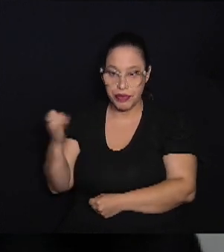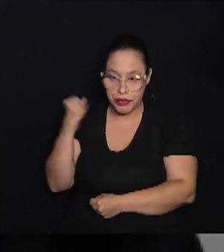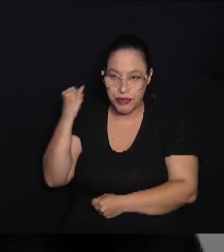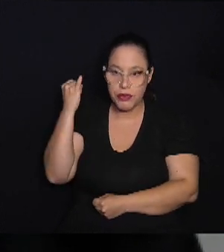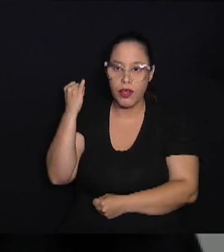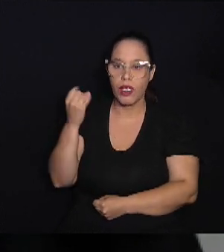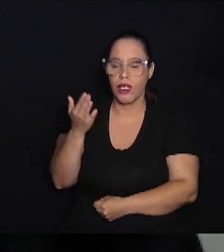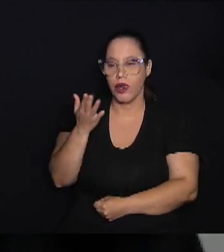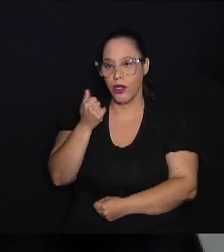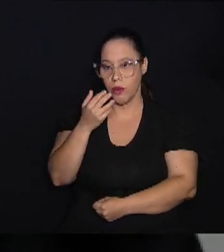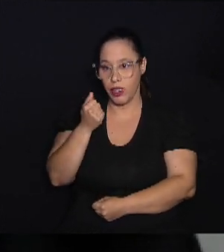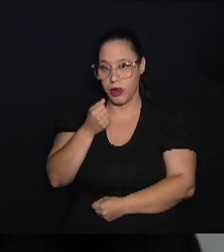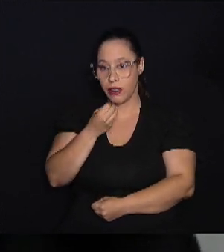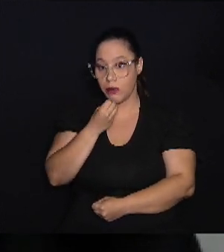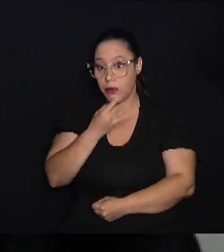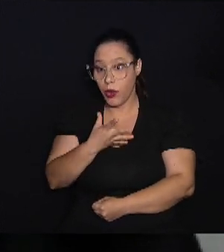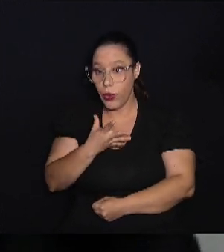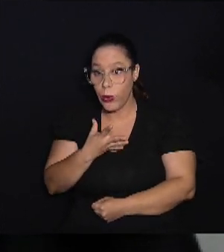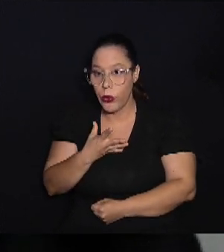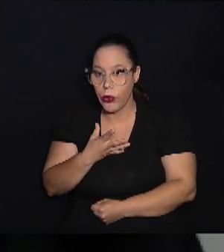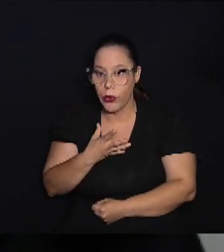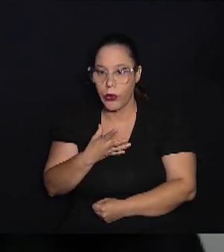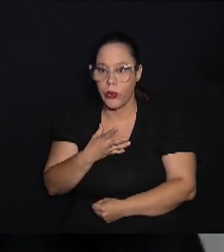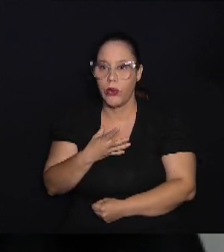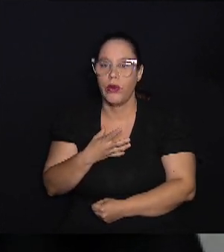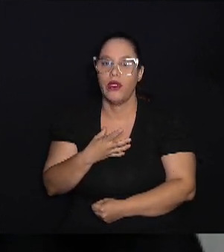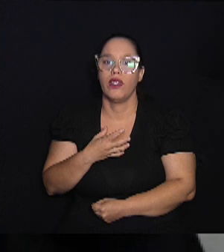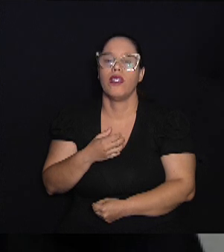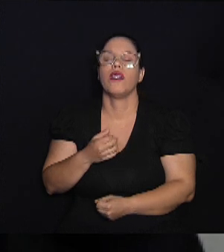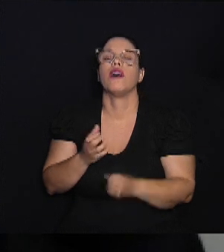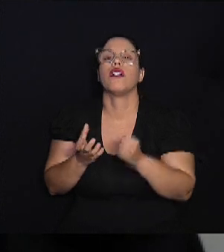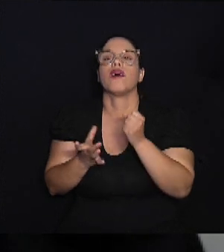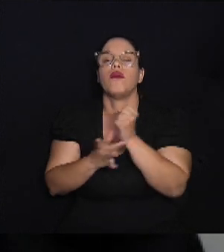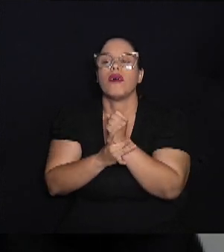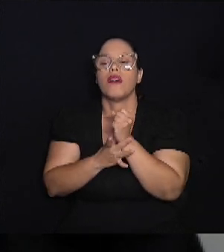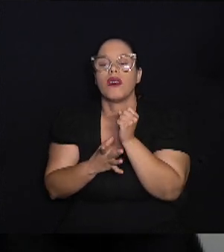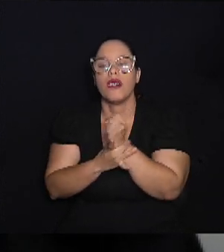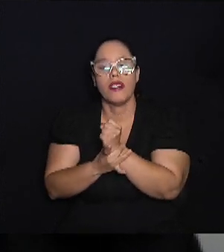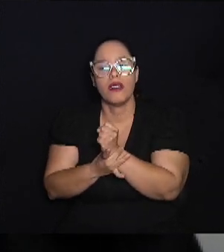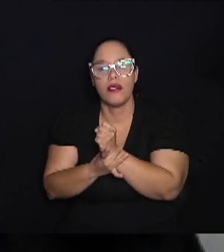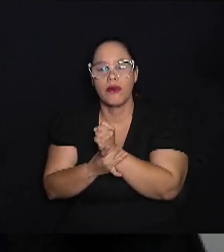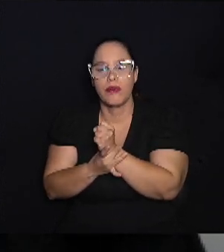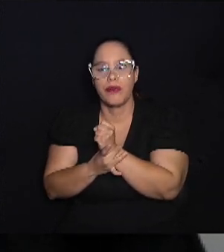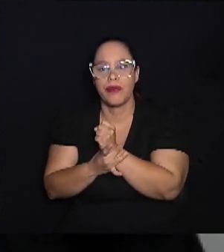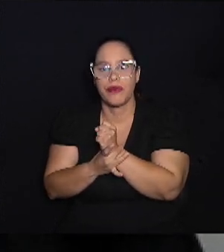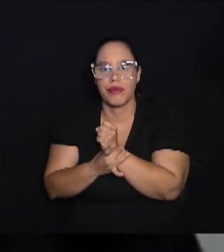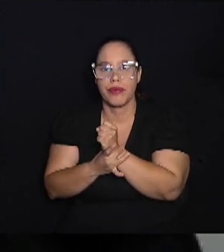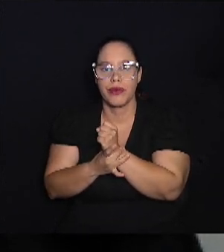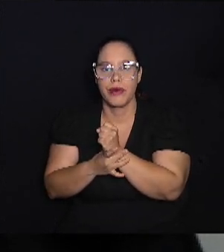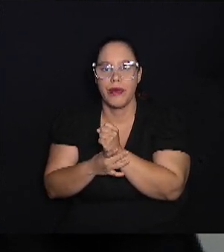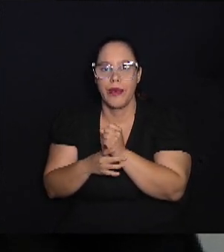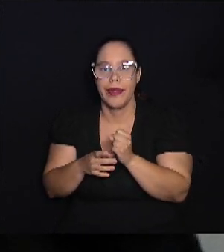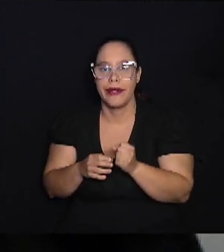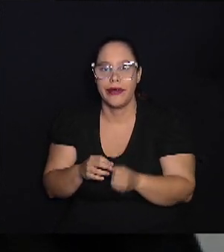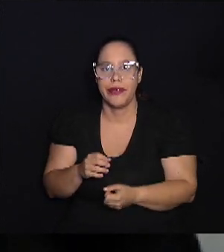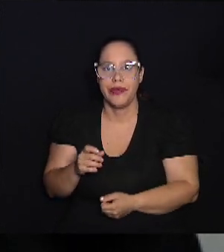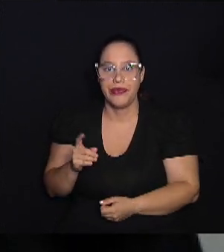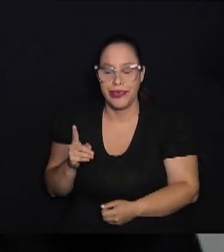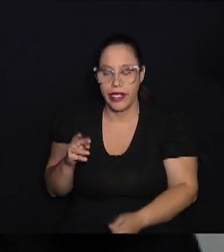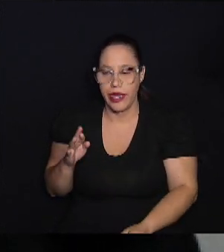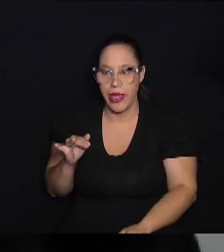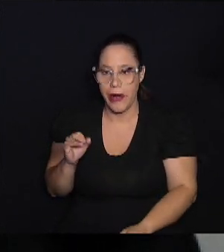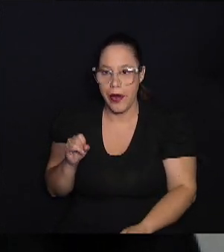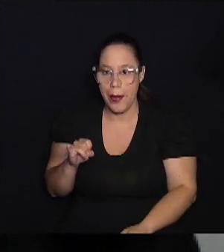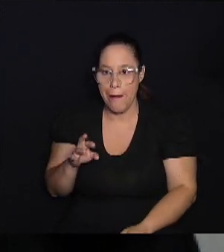uma alimentação que favoreça a fertilidade e que proteja elas de deteriorar